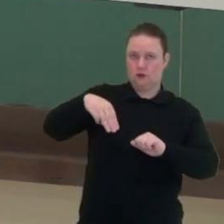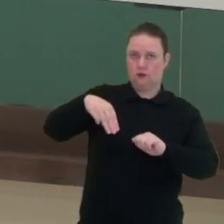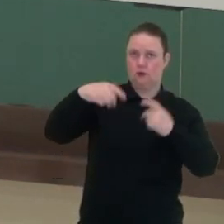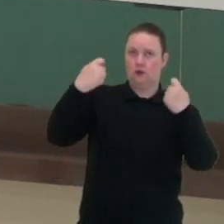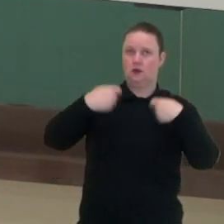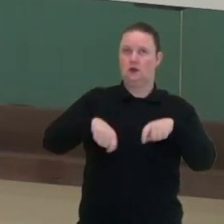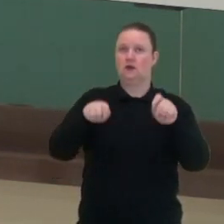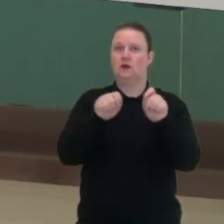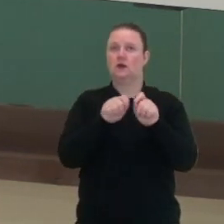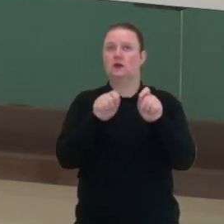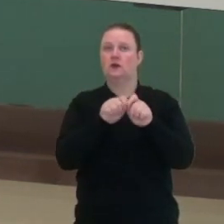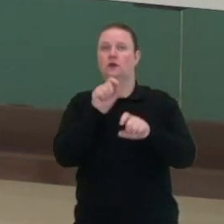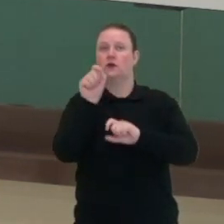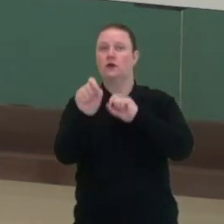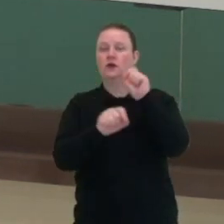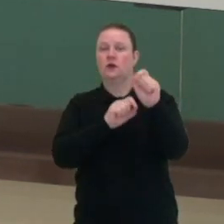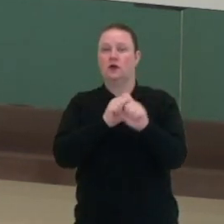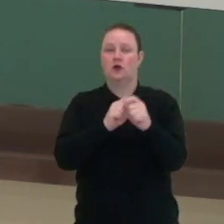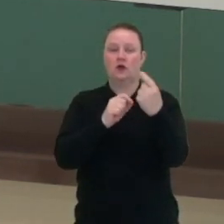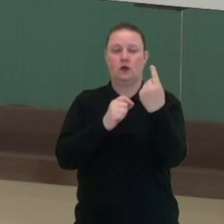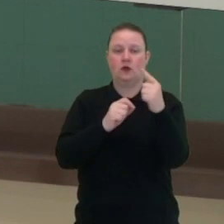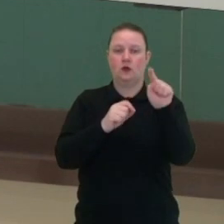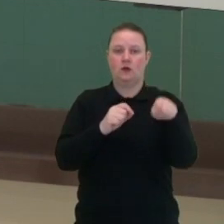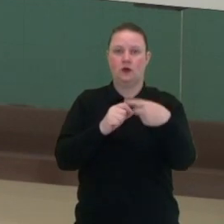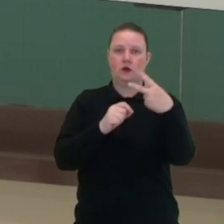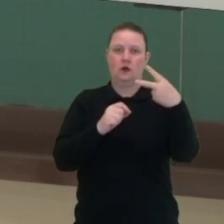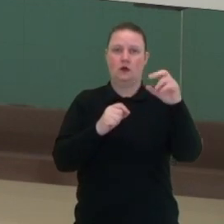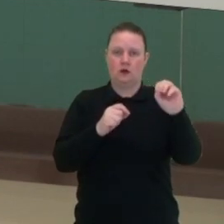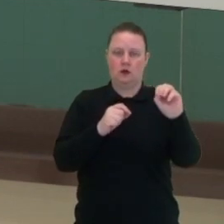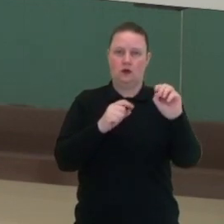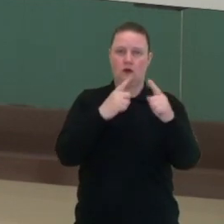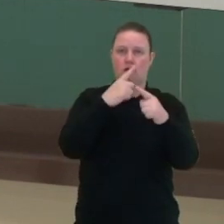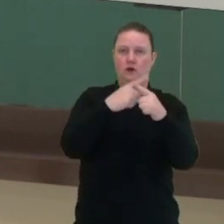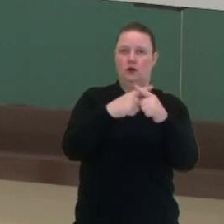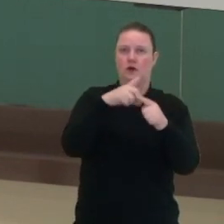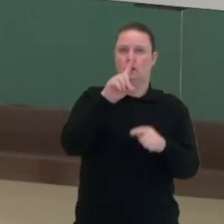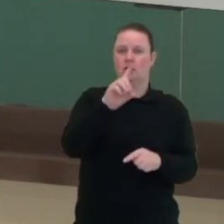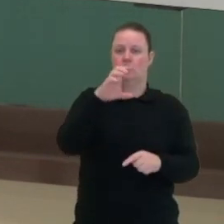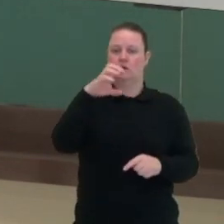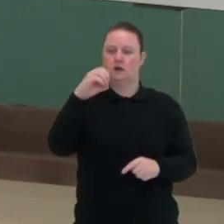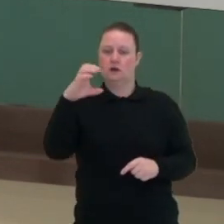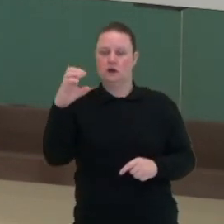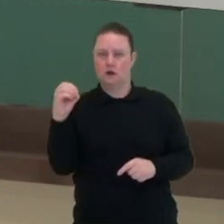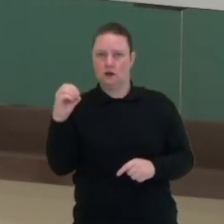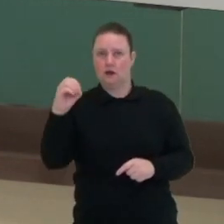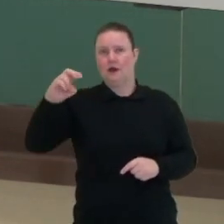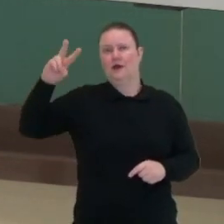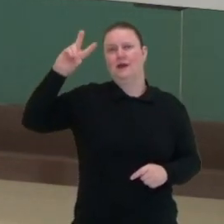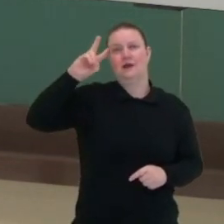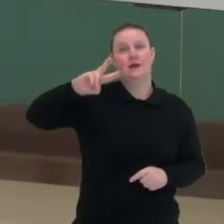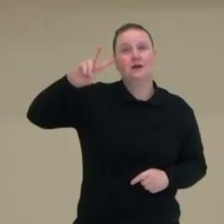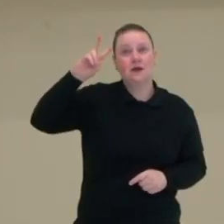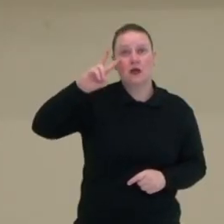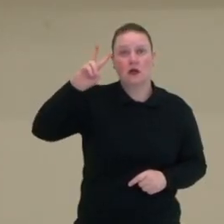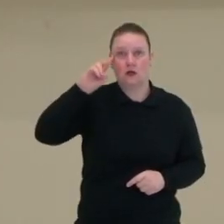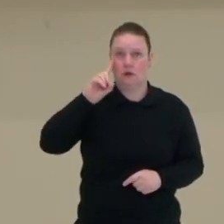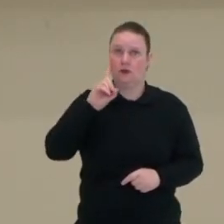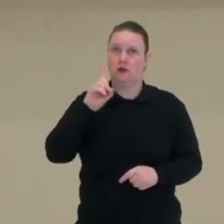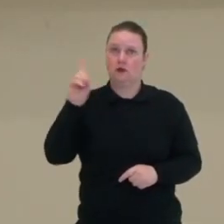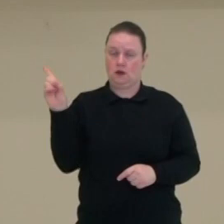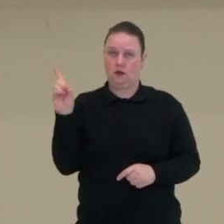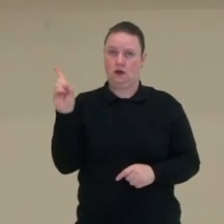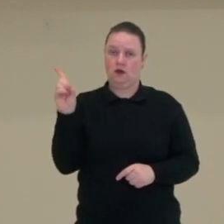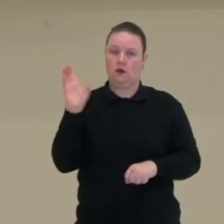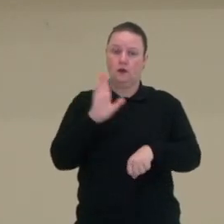o 1,20 por 100. Então, não esqueça disso. Quando nós fazemos a